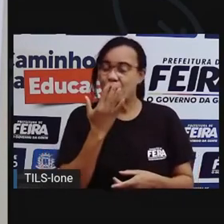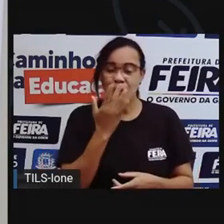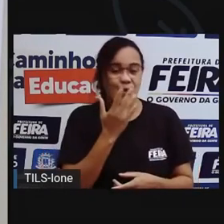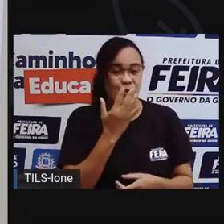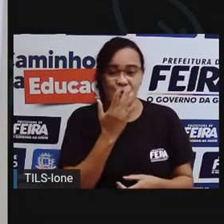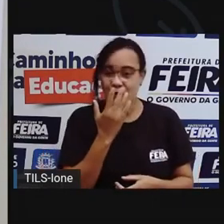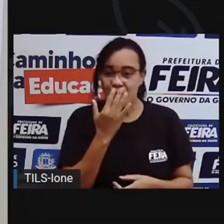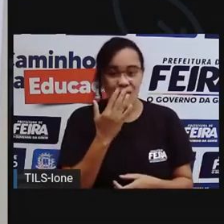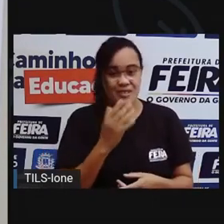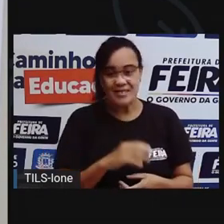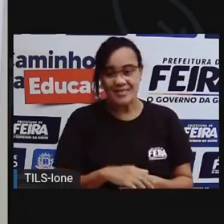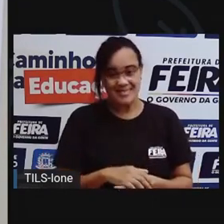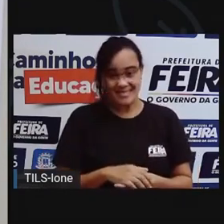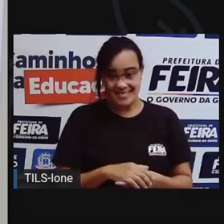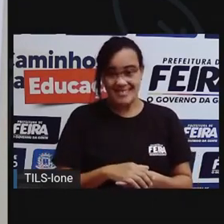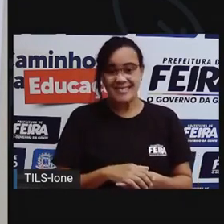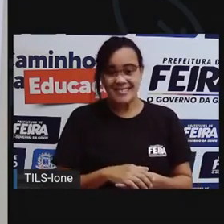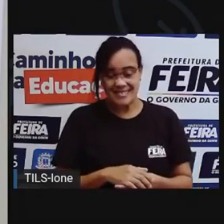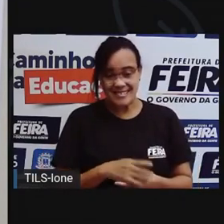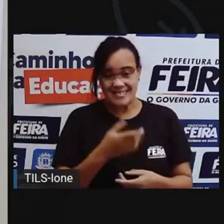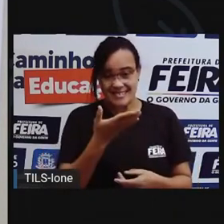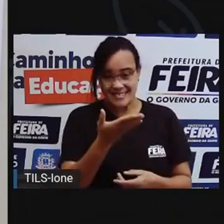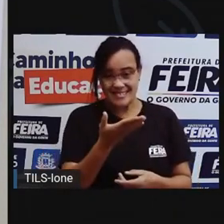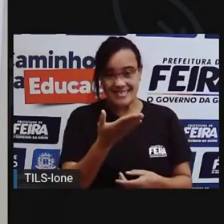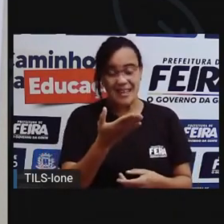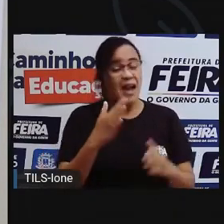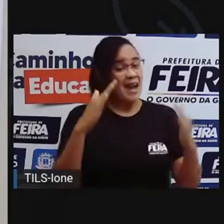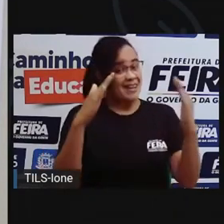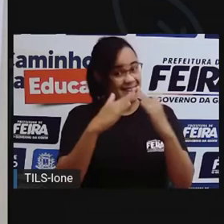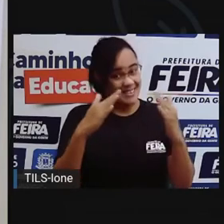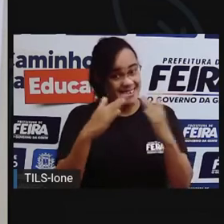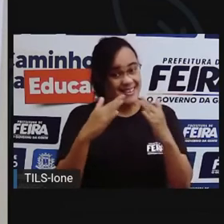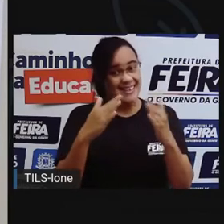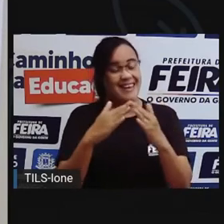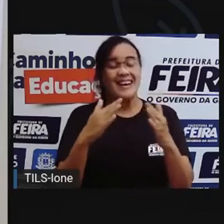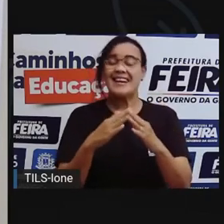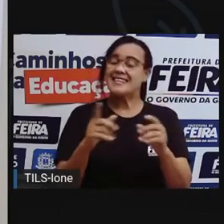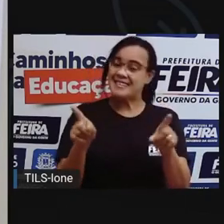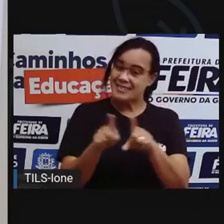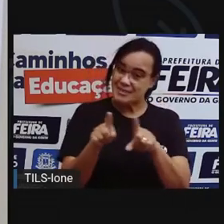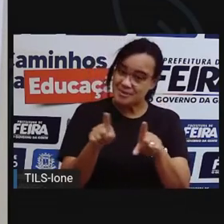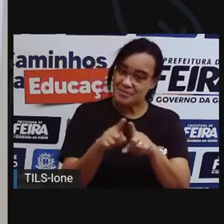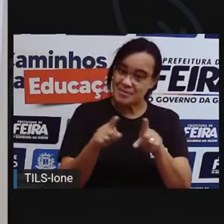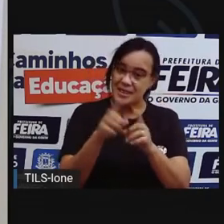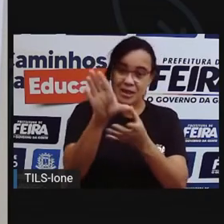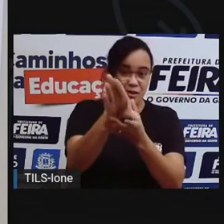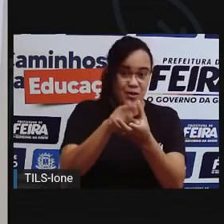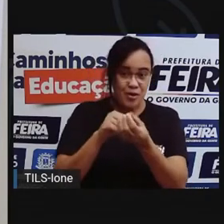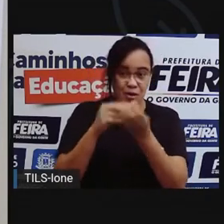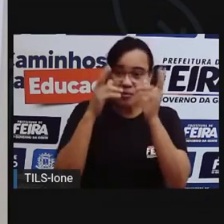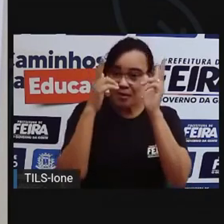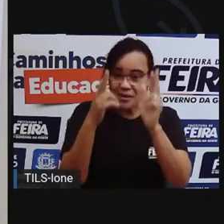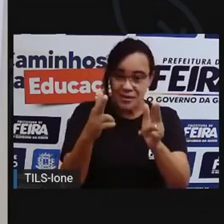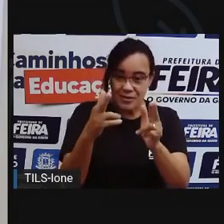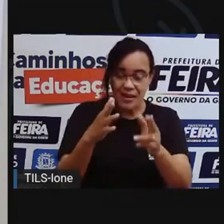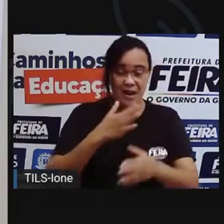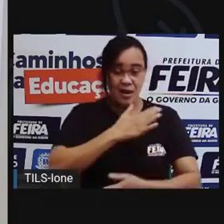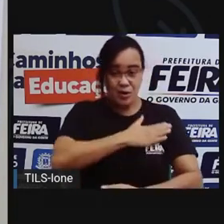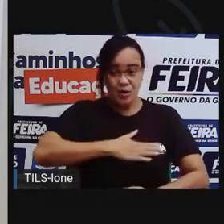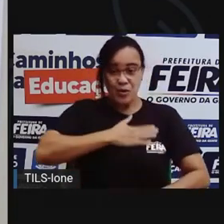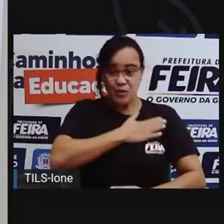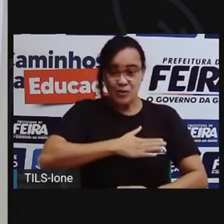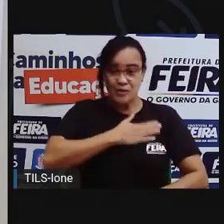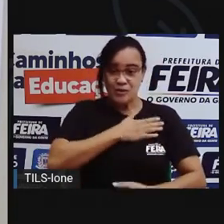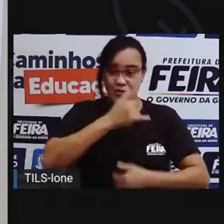adoro quando vocês fazem daí. É, me contem. Gostaram da ideia? Gostaram